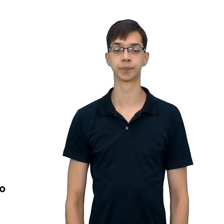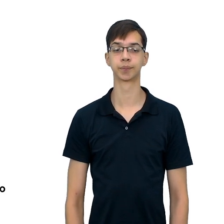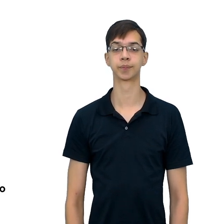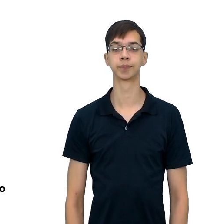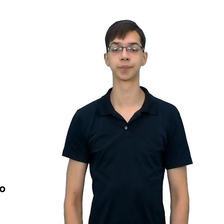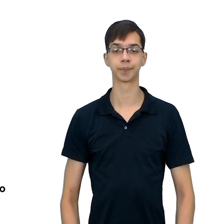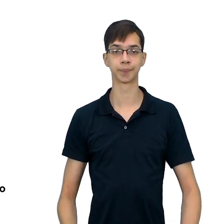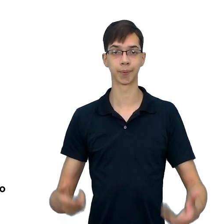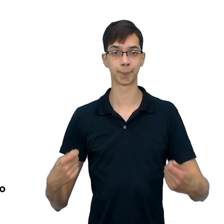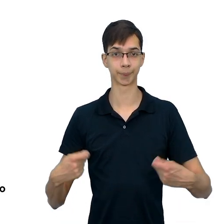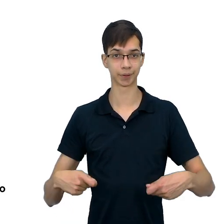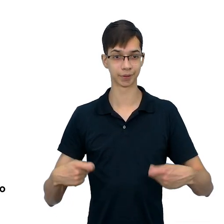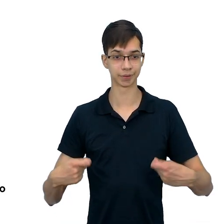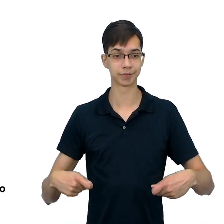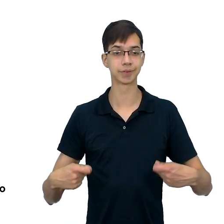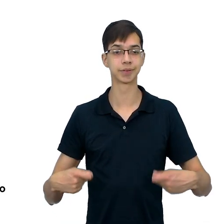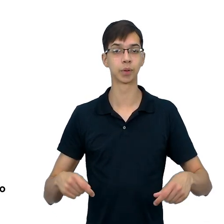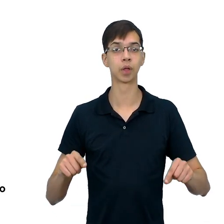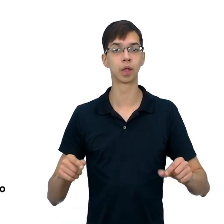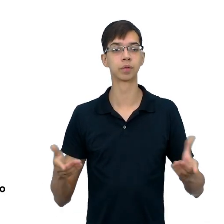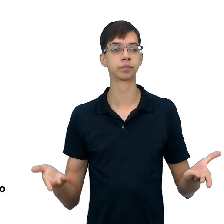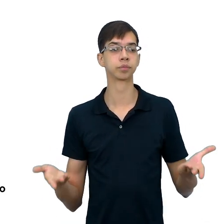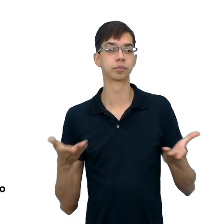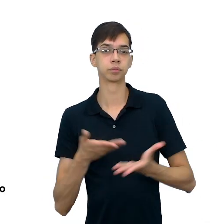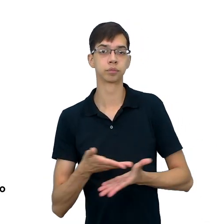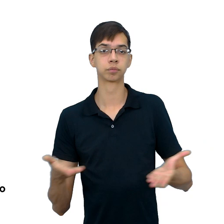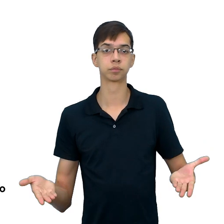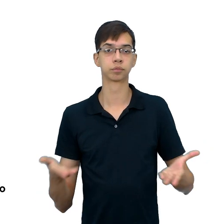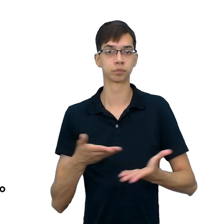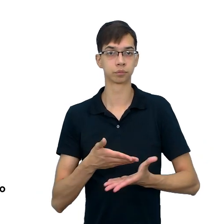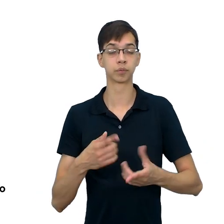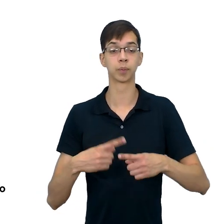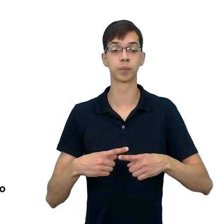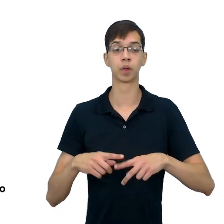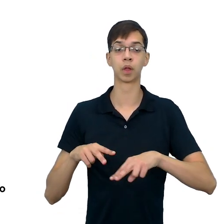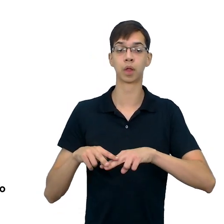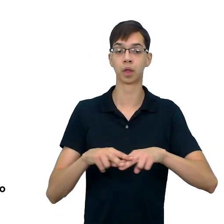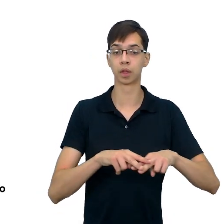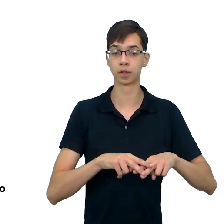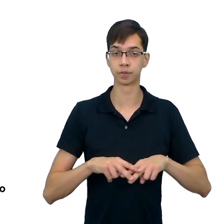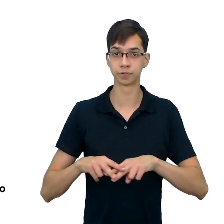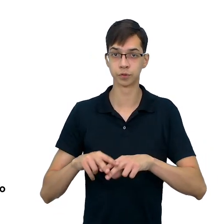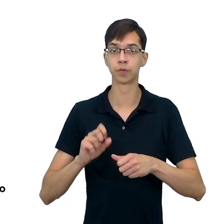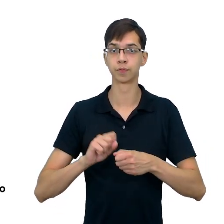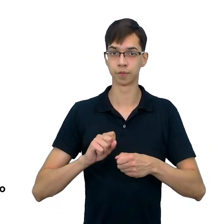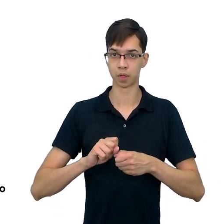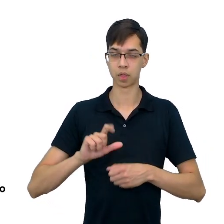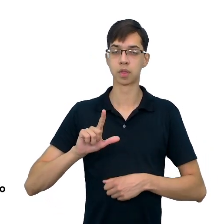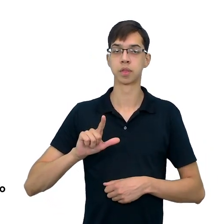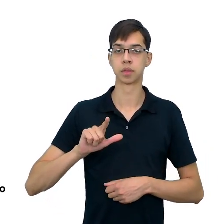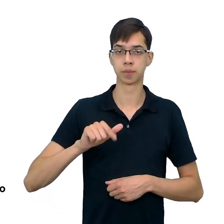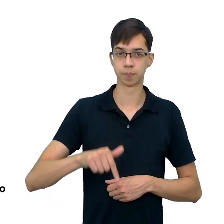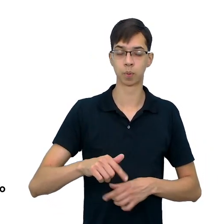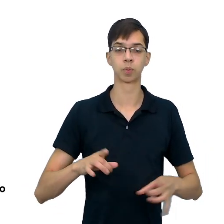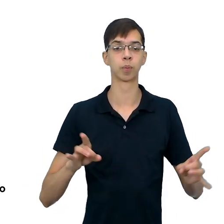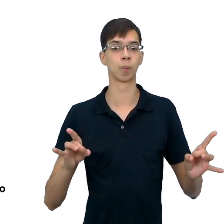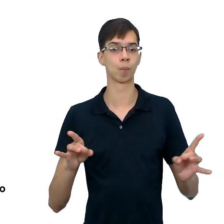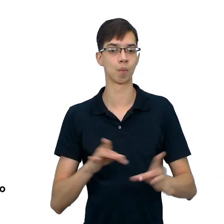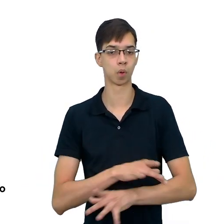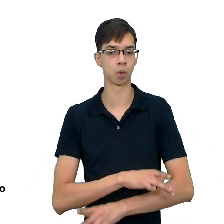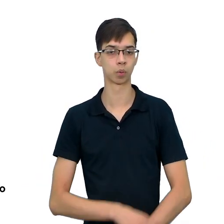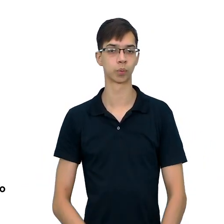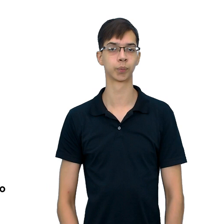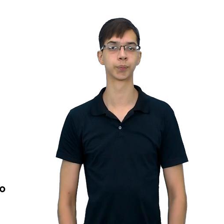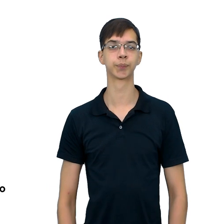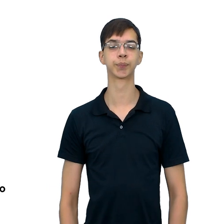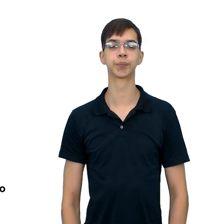ser compartilhados entre eles aí para a realização de uma revisão, né, posteriormente, após a escrita, e uma